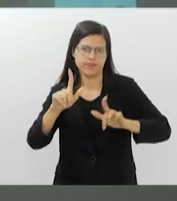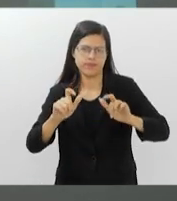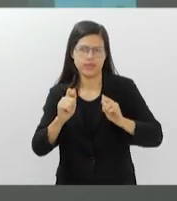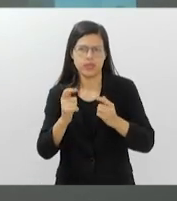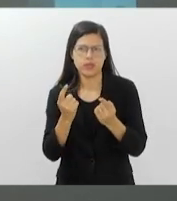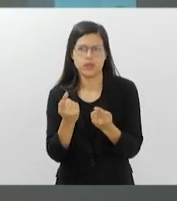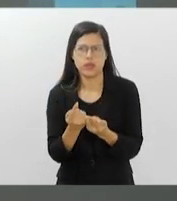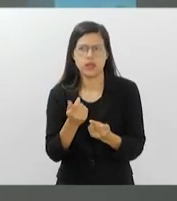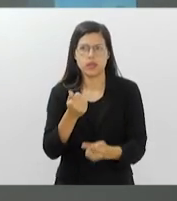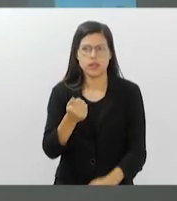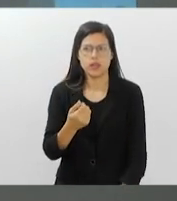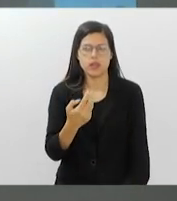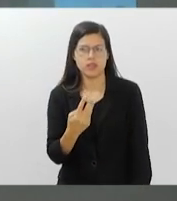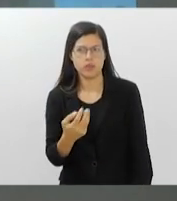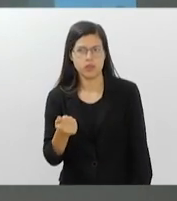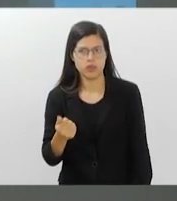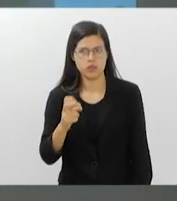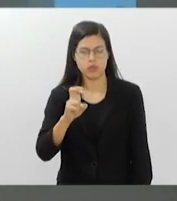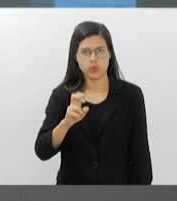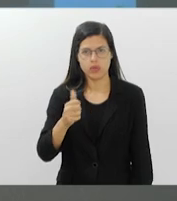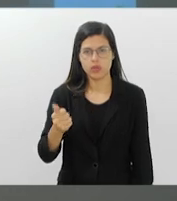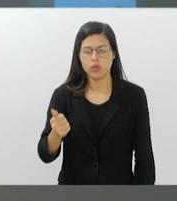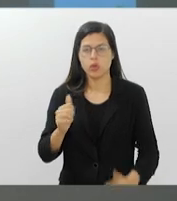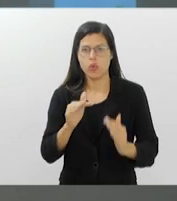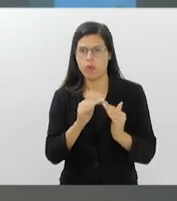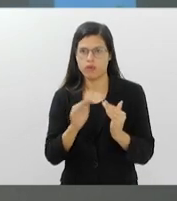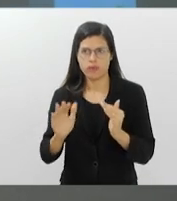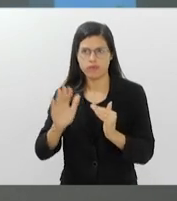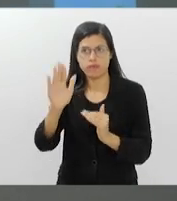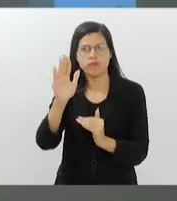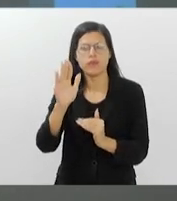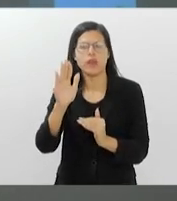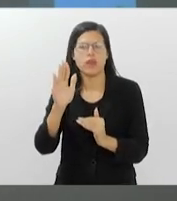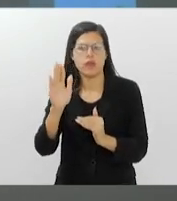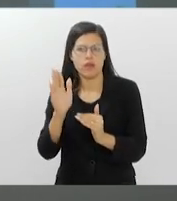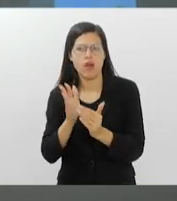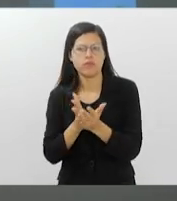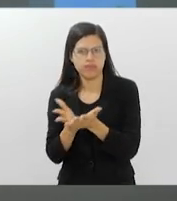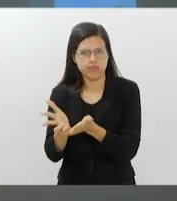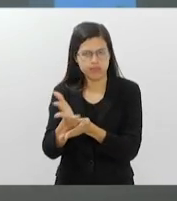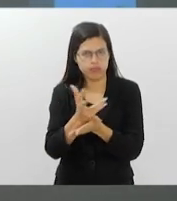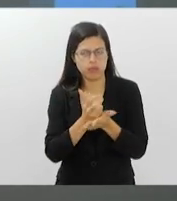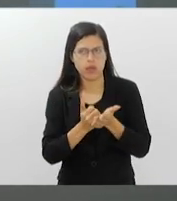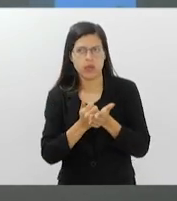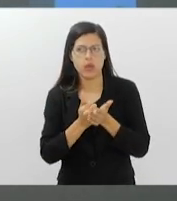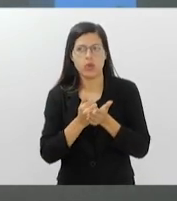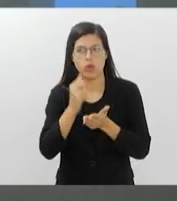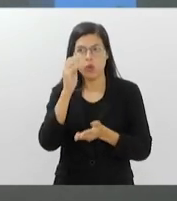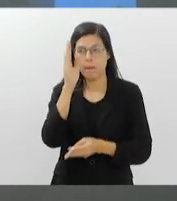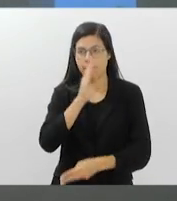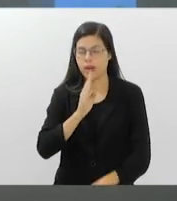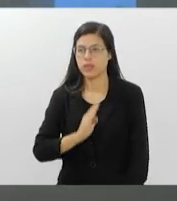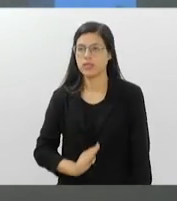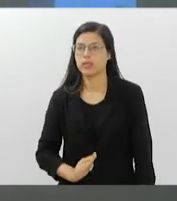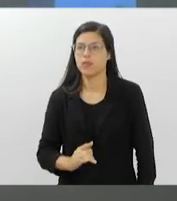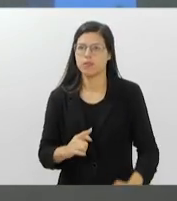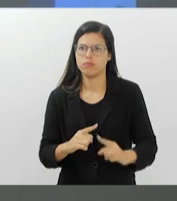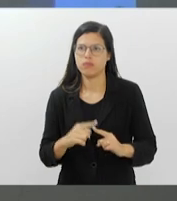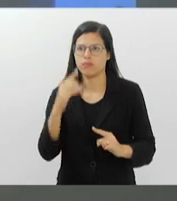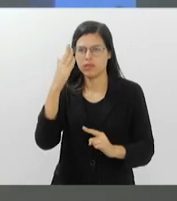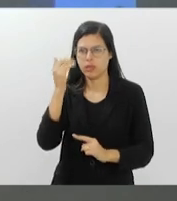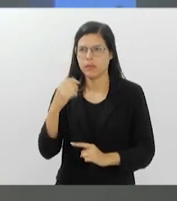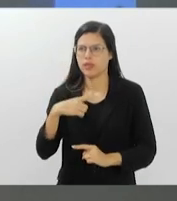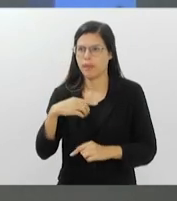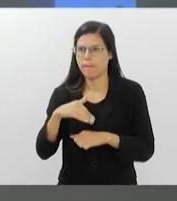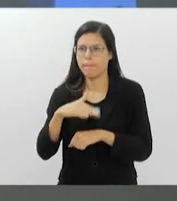tem 13.151 as favelas mapeadas pelo país só que a gente sabe que isso Eh vai eh a gente tem um número maior